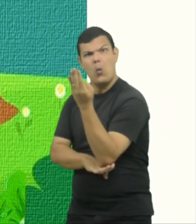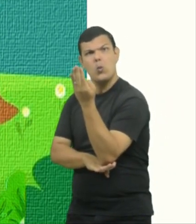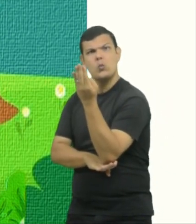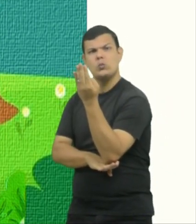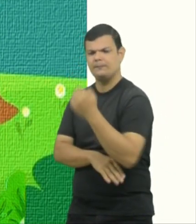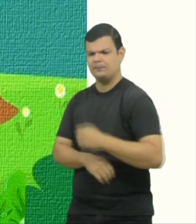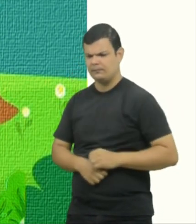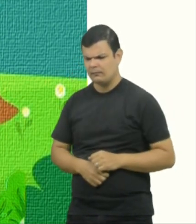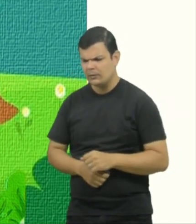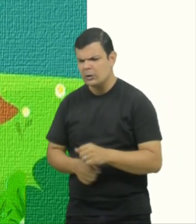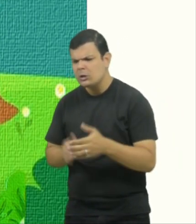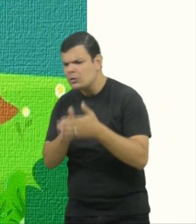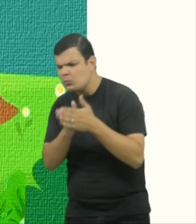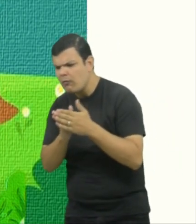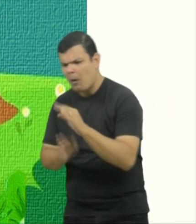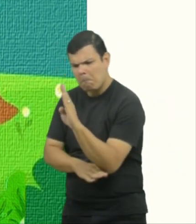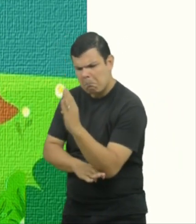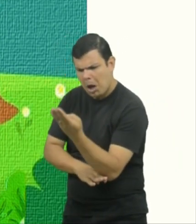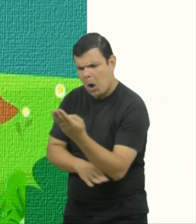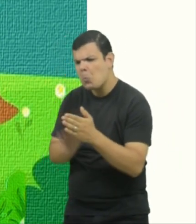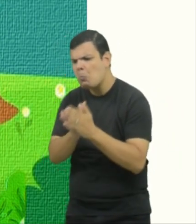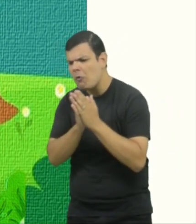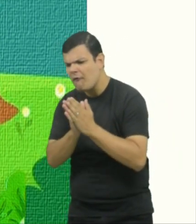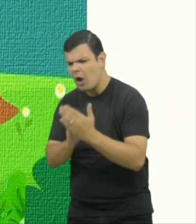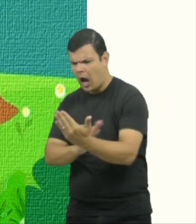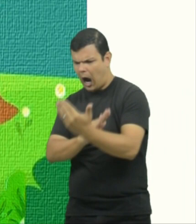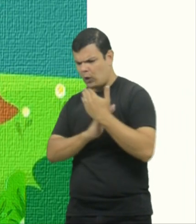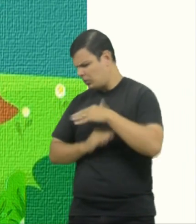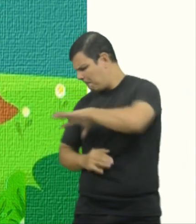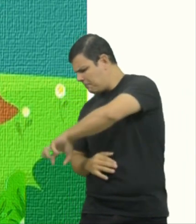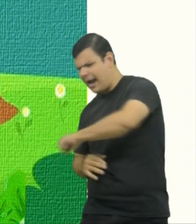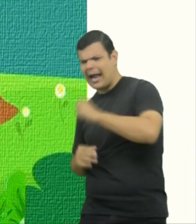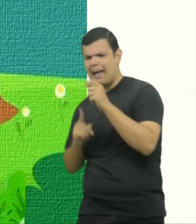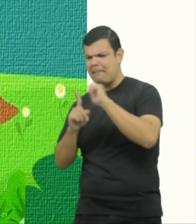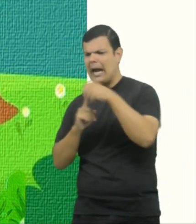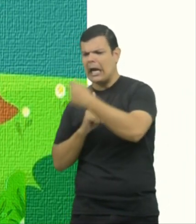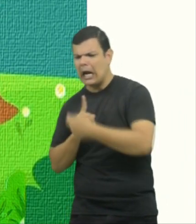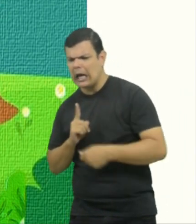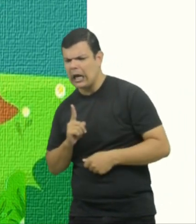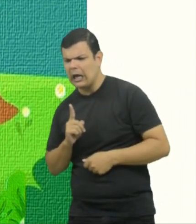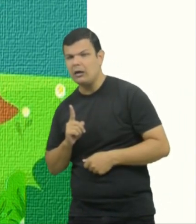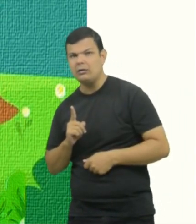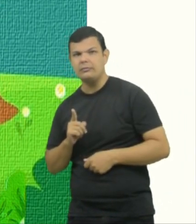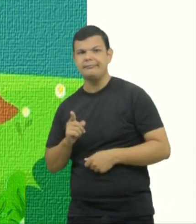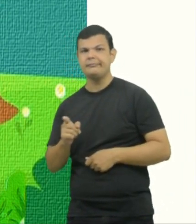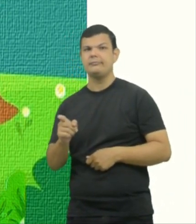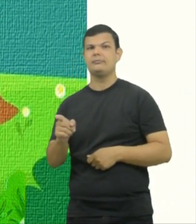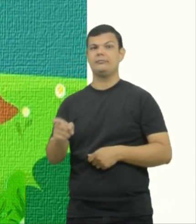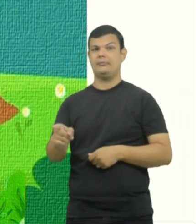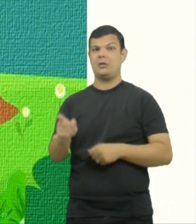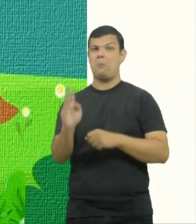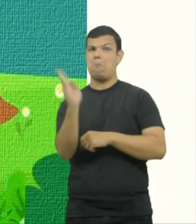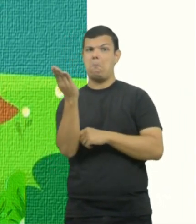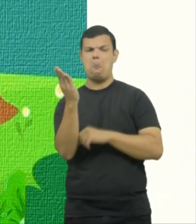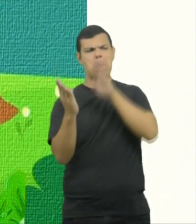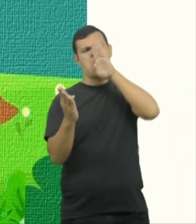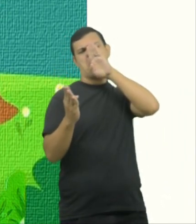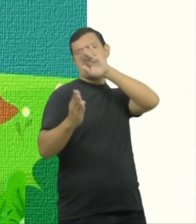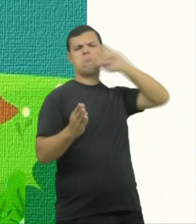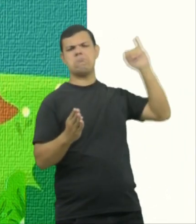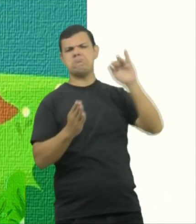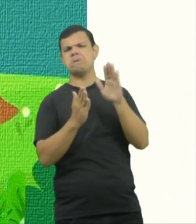O macaco estava comendo uma banana que escapou da sua mão e caiu no oco de uma árvore. Irritado, o macaco